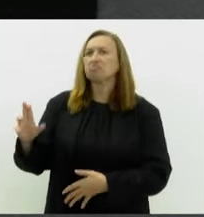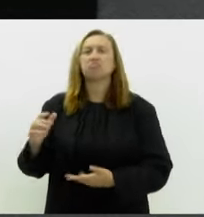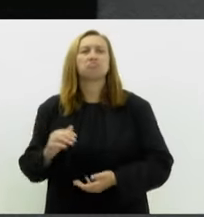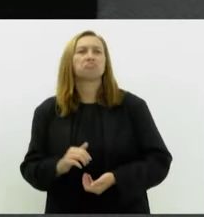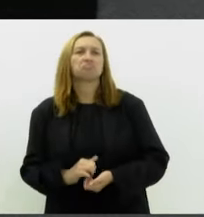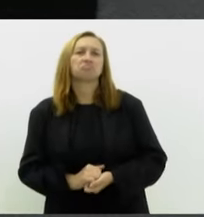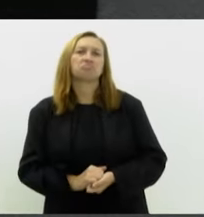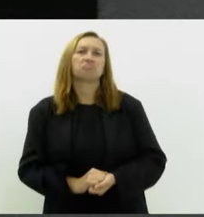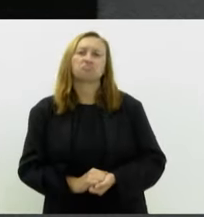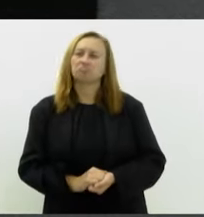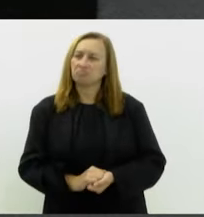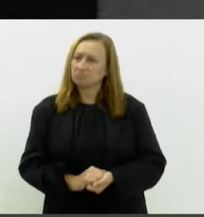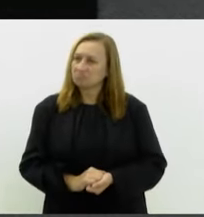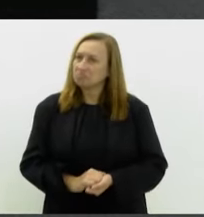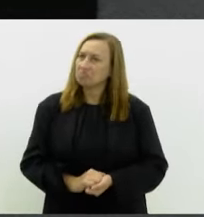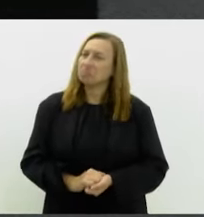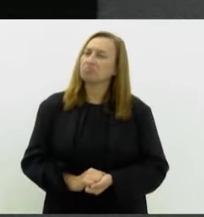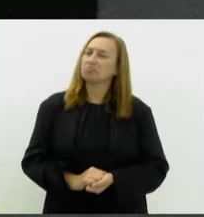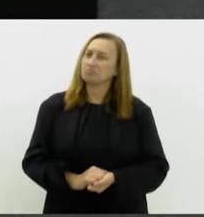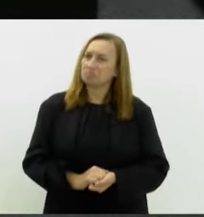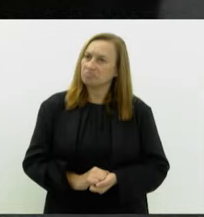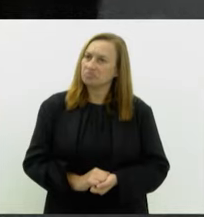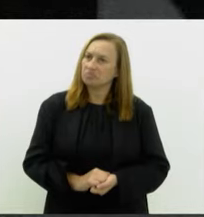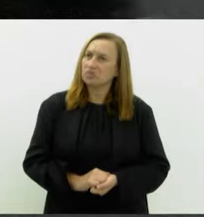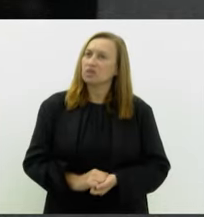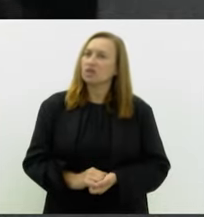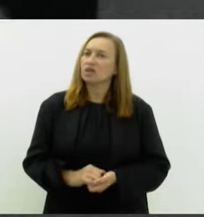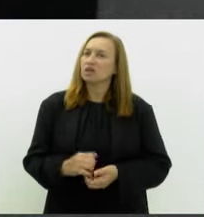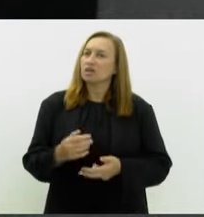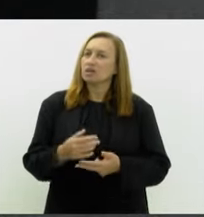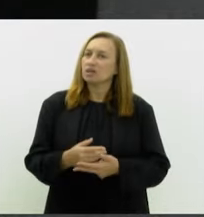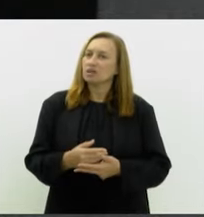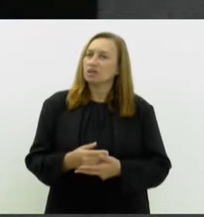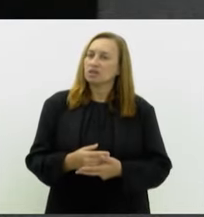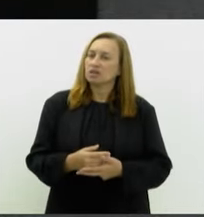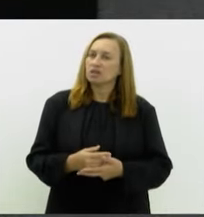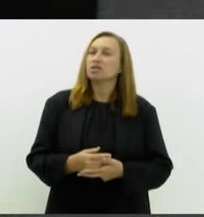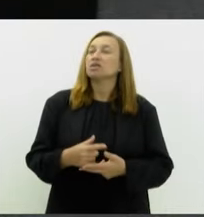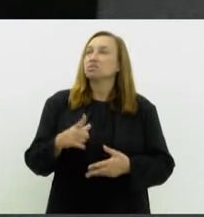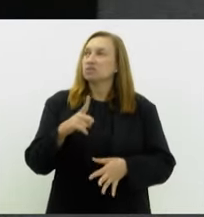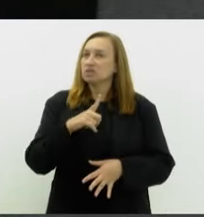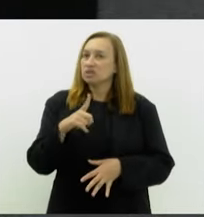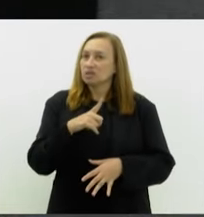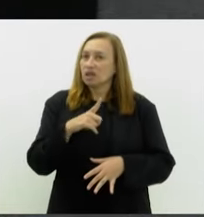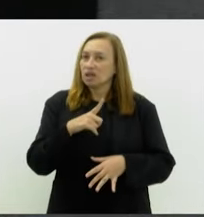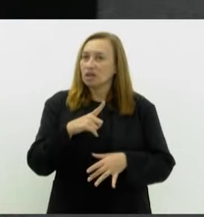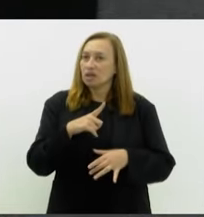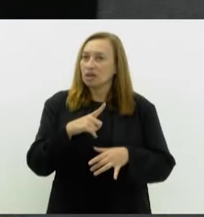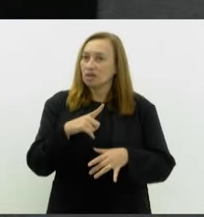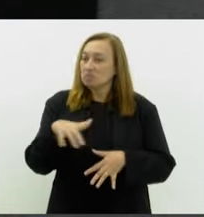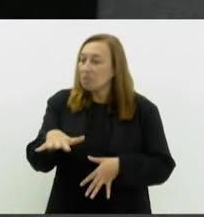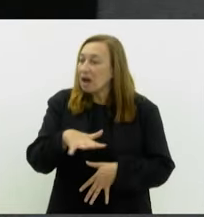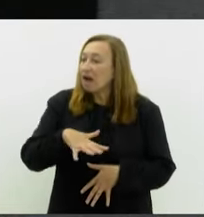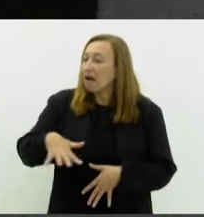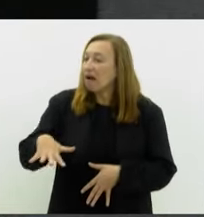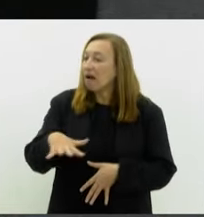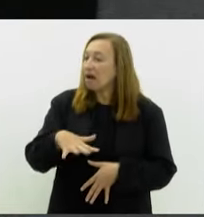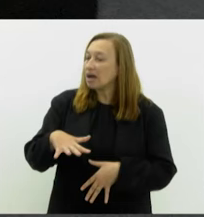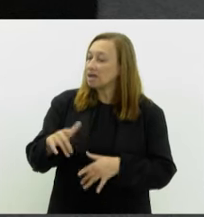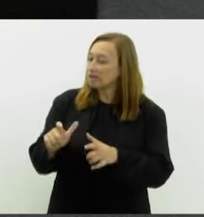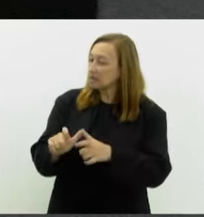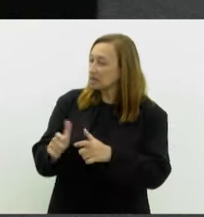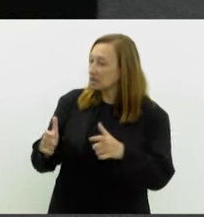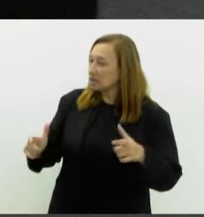né? Fizemos lá APAs e parques, a área de Três Picos, Macaé de Cima,